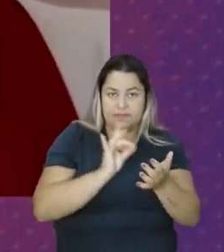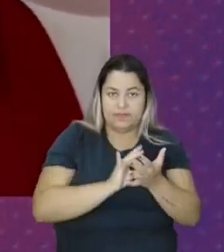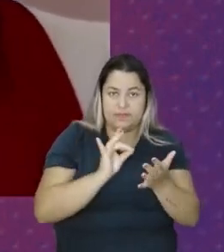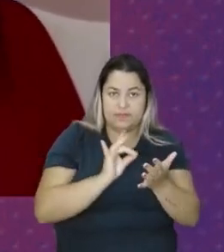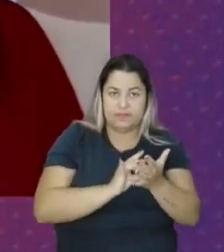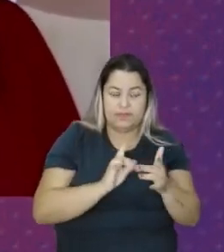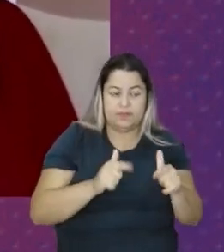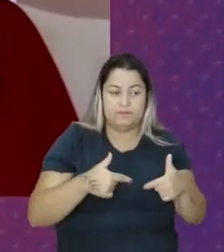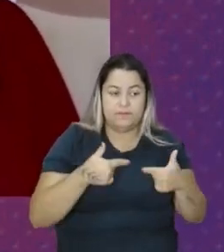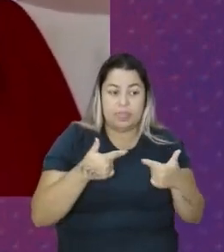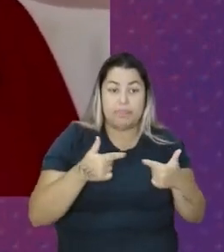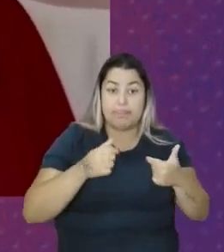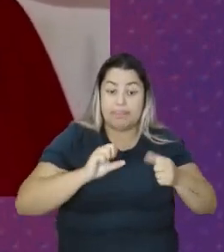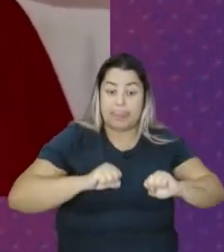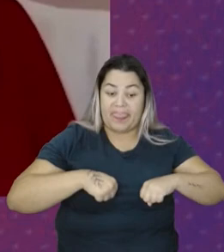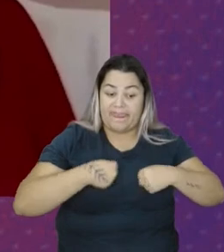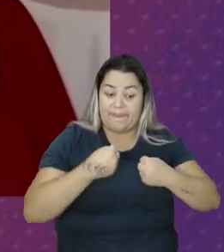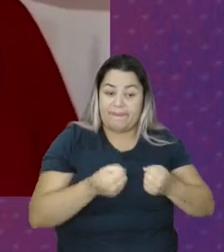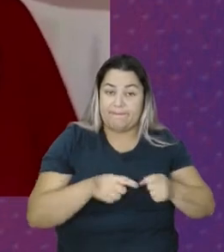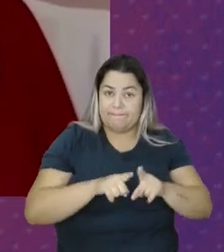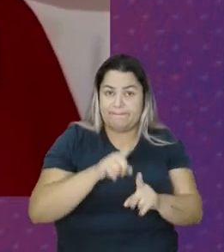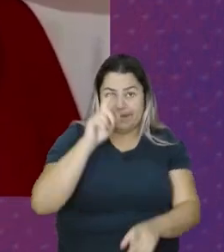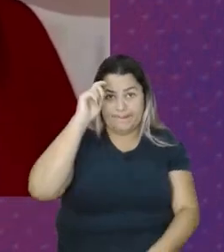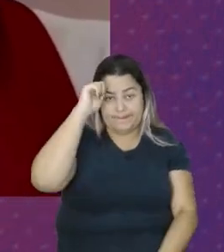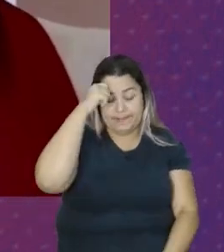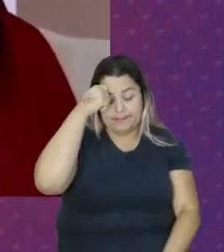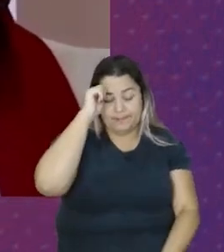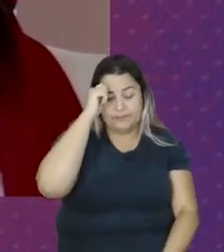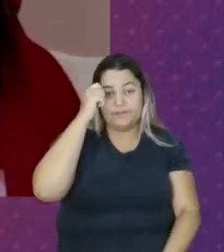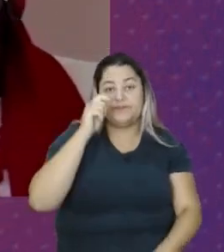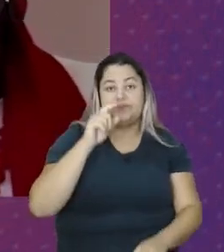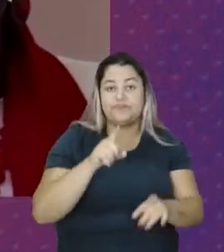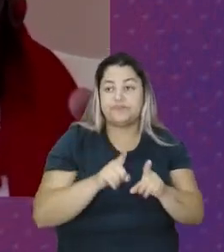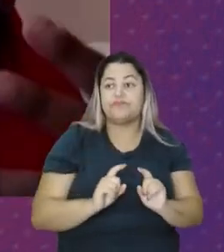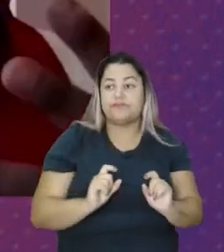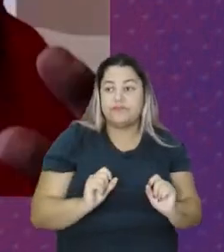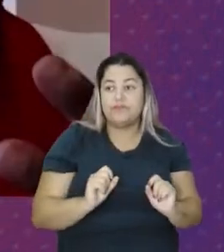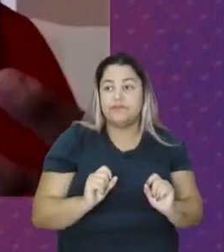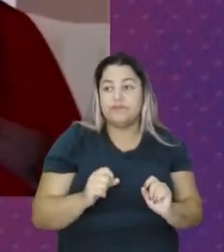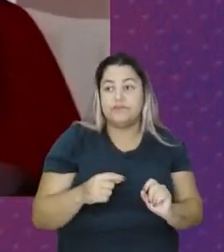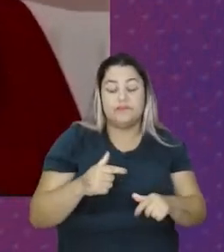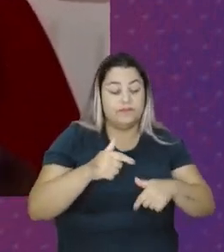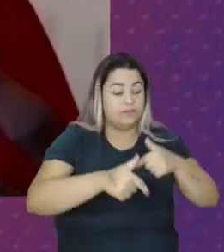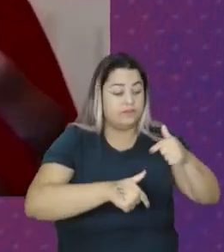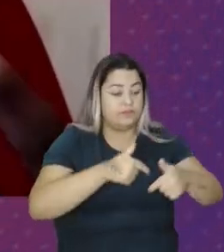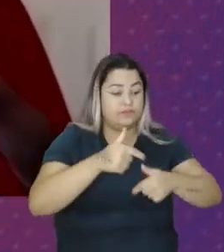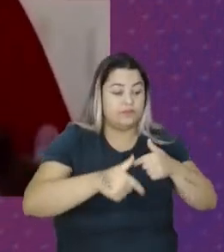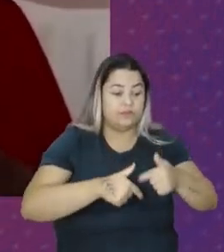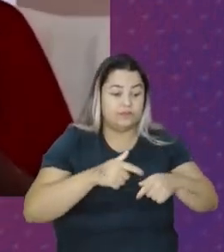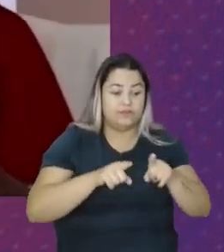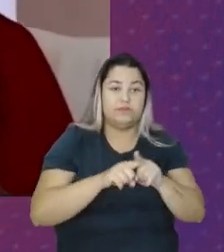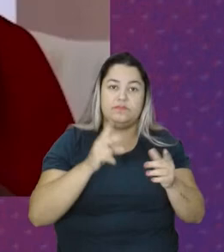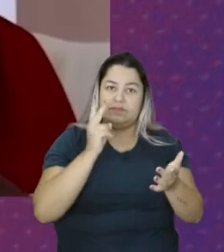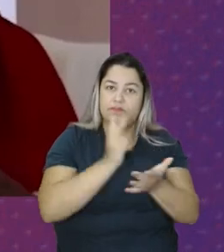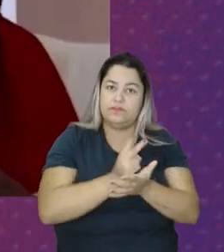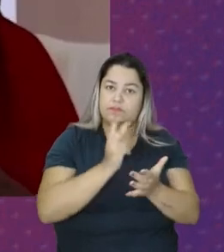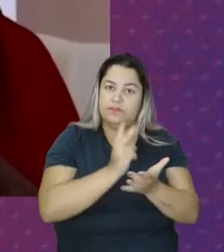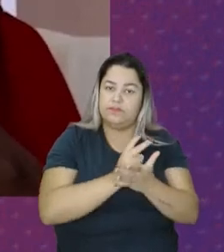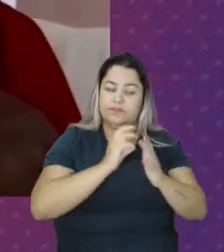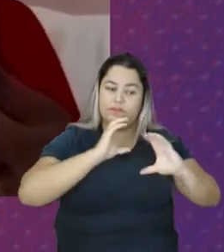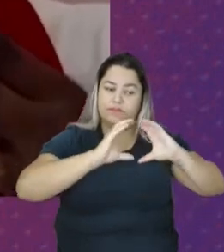no enfrentamento ao racismo. Então, nós vamos aqui trabalhar com os meios de